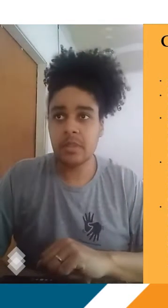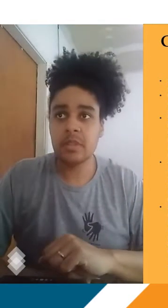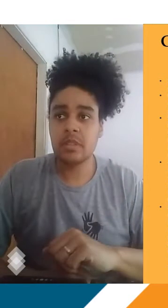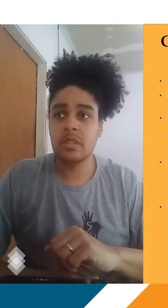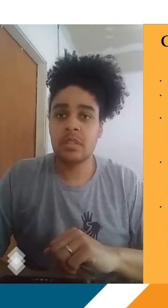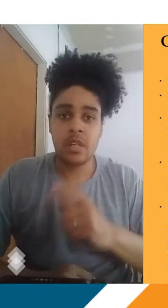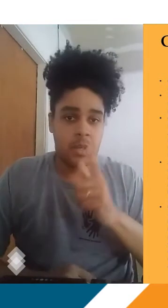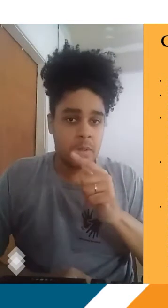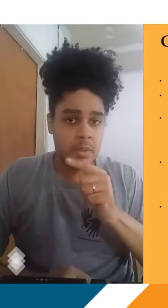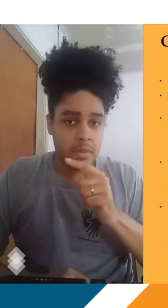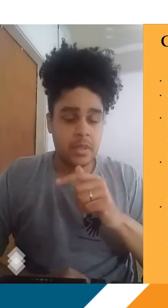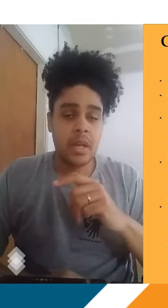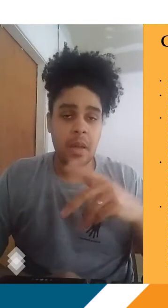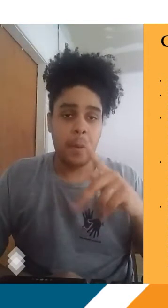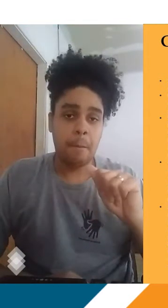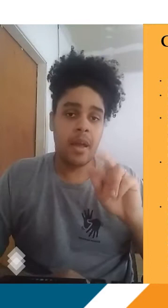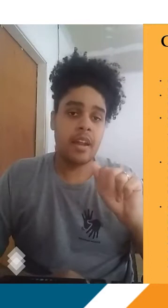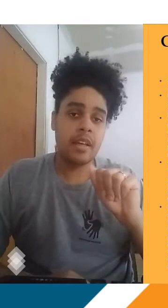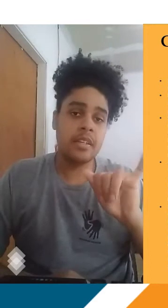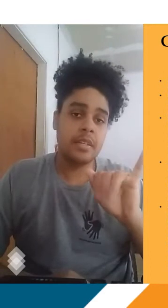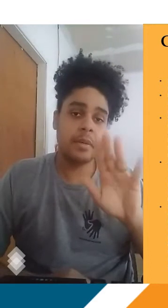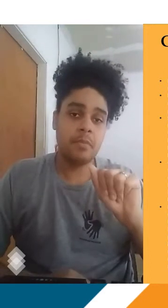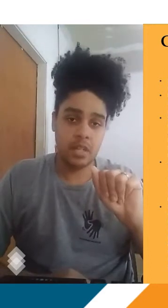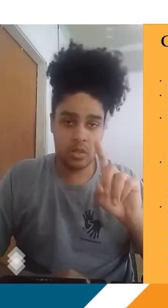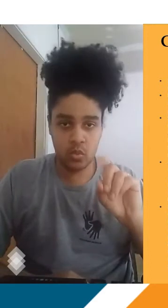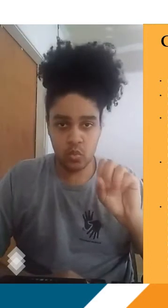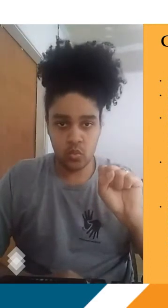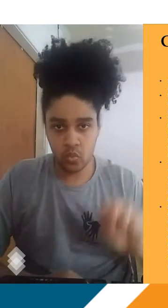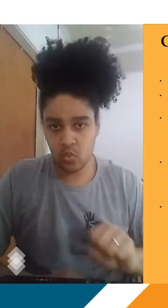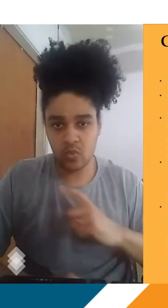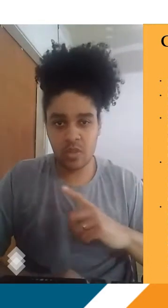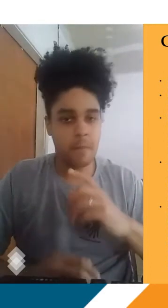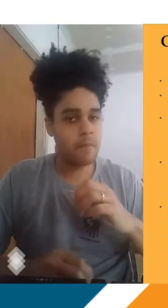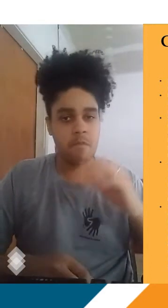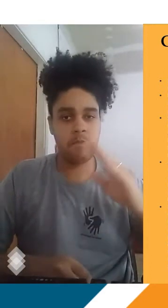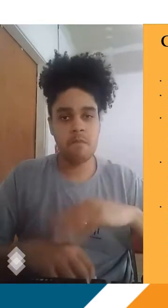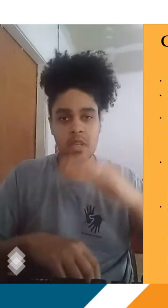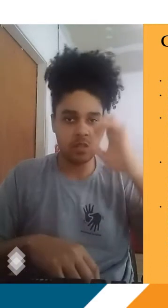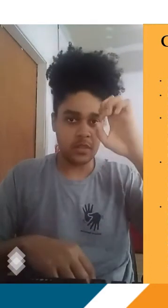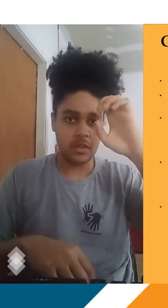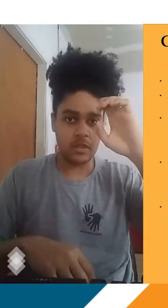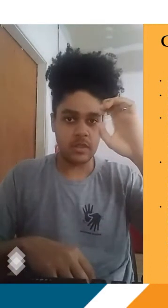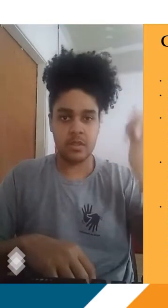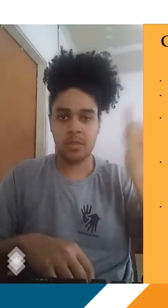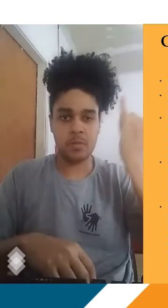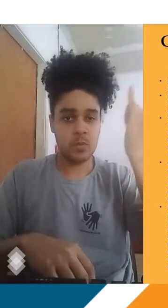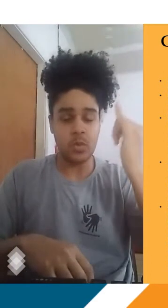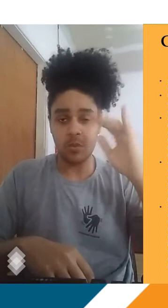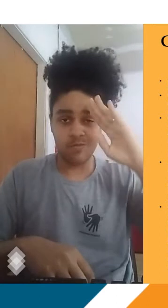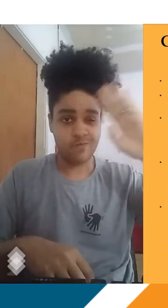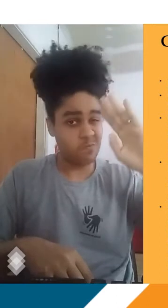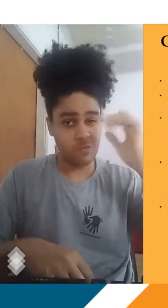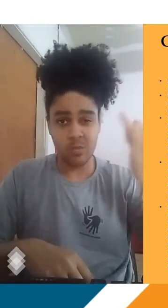A bacia hidrográfica do Rio Paraíba do Sul é a mais importante devido à sua grande extensão e o expressivo número de afluentes, sendo